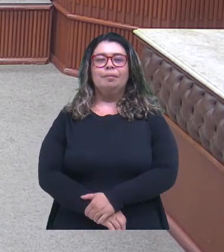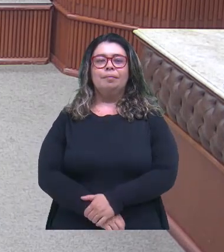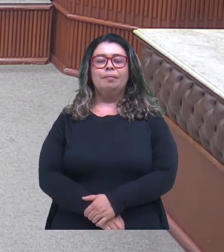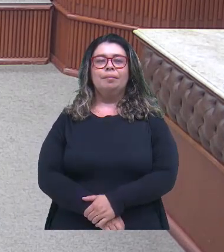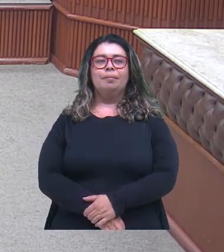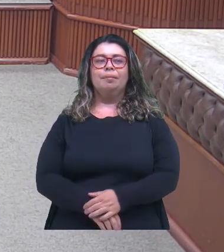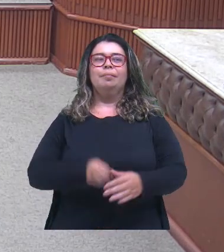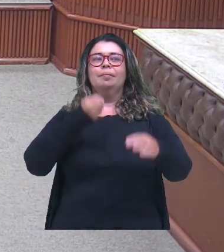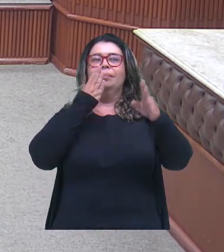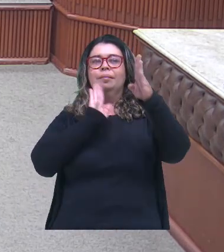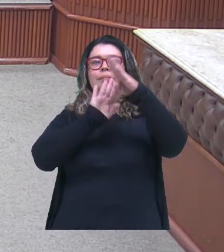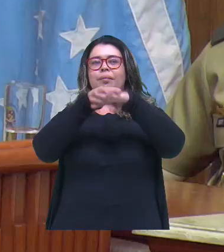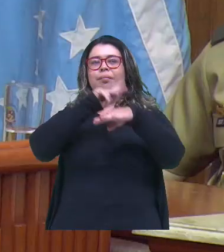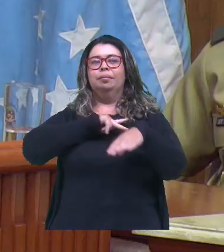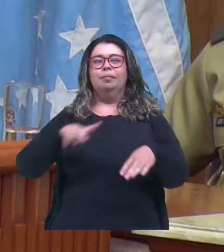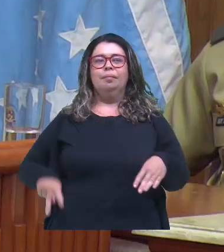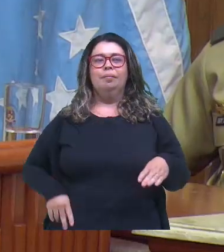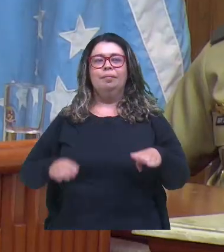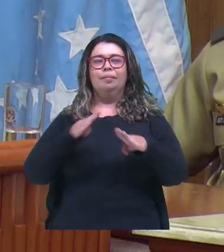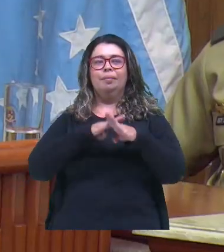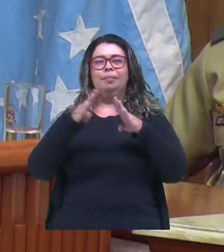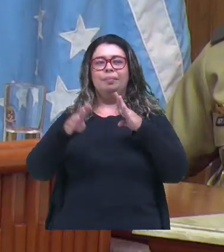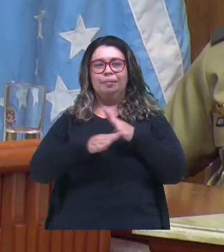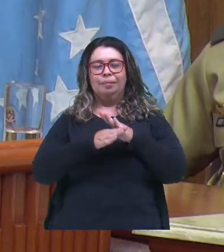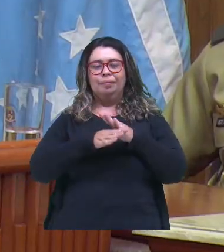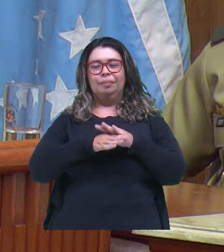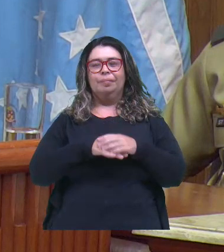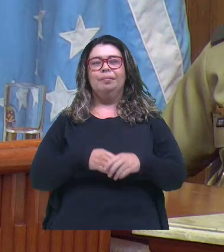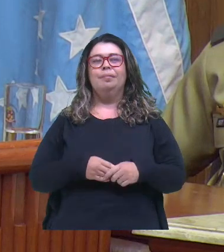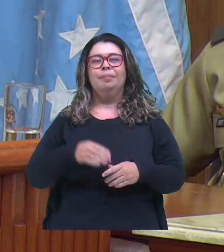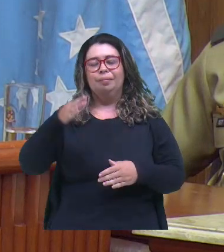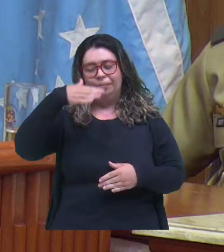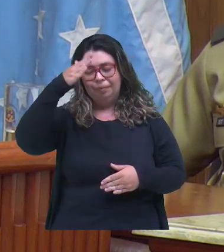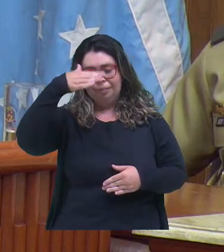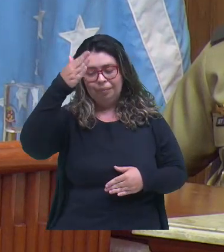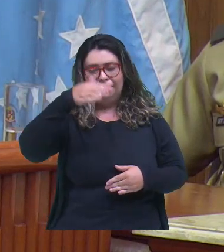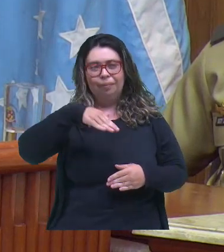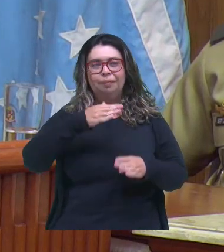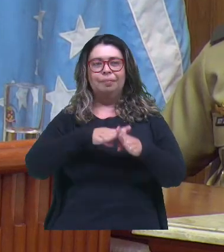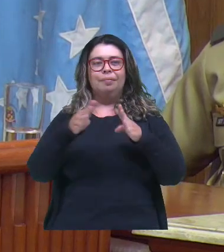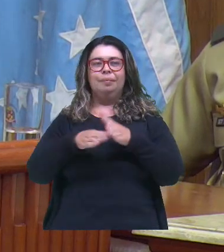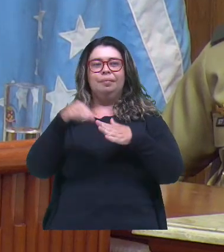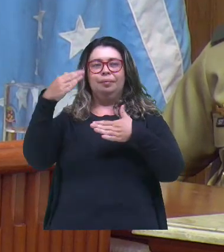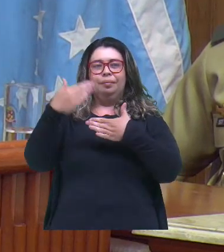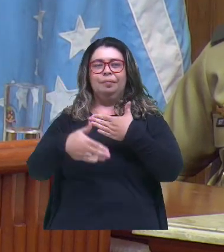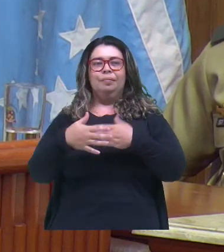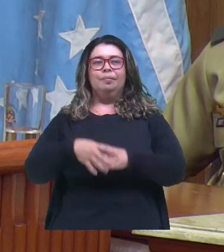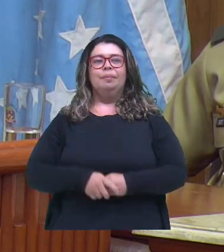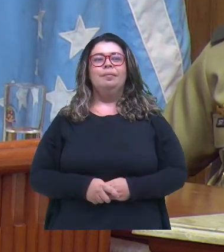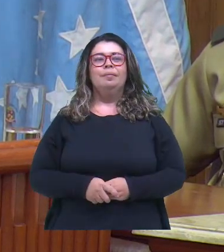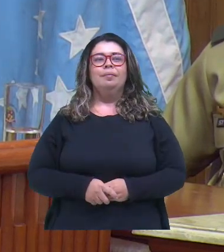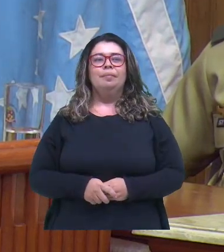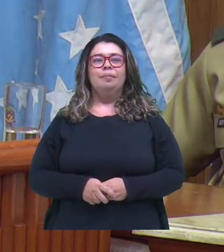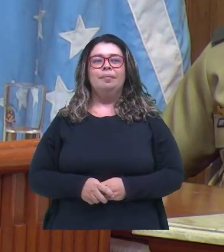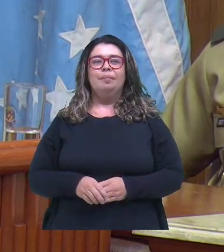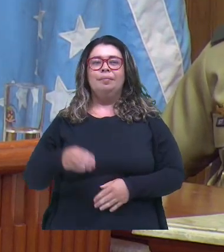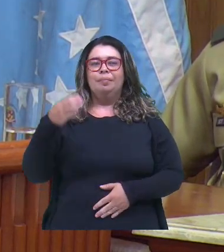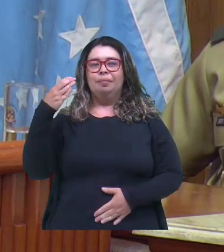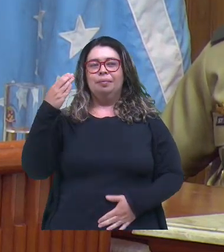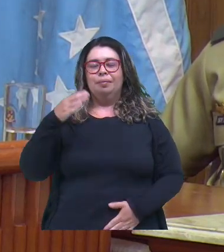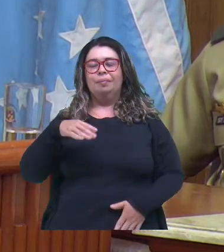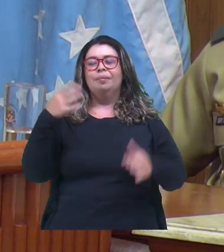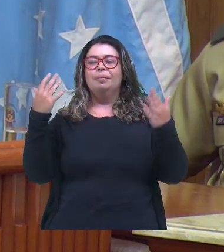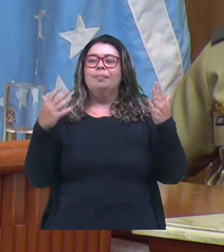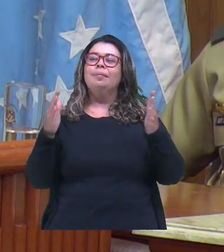Boa noite, presidente. Boa noite a toda a mesa, a todos os homenageados e a todos presentes aqui. Venho parabenizar a todos